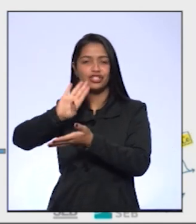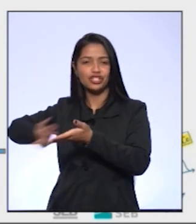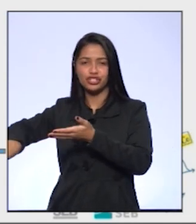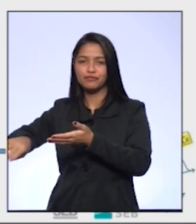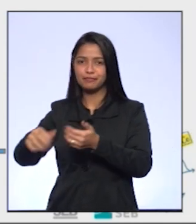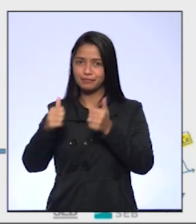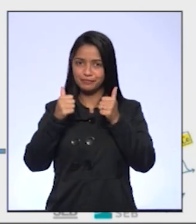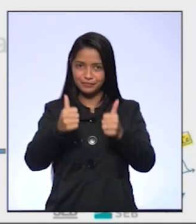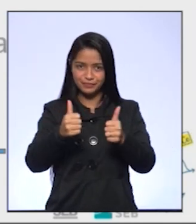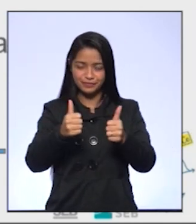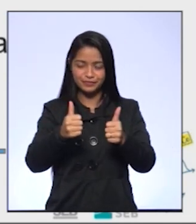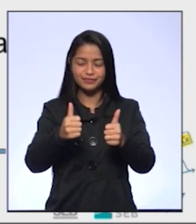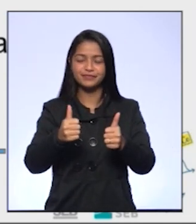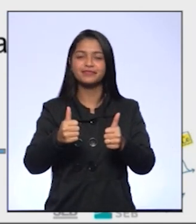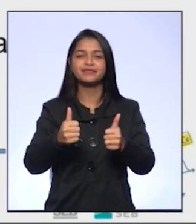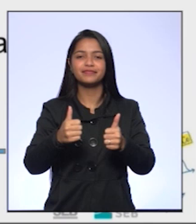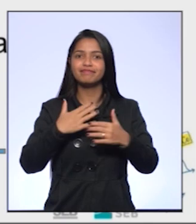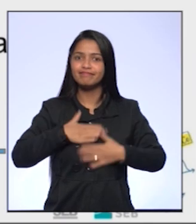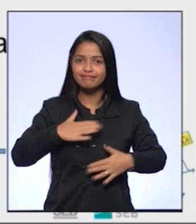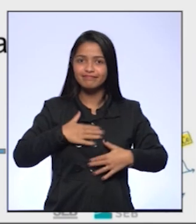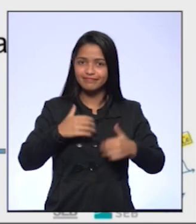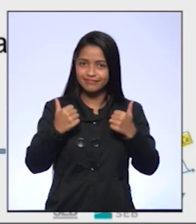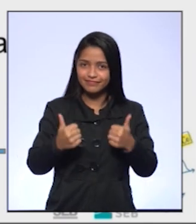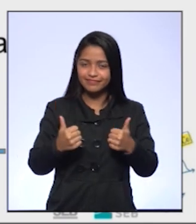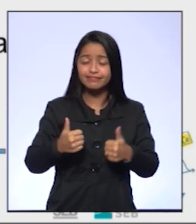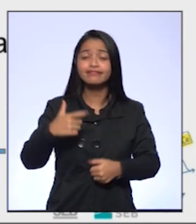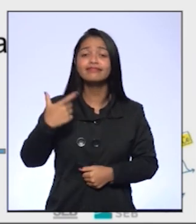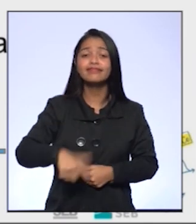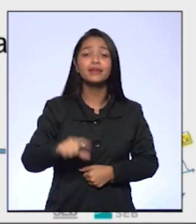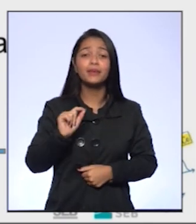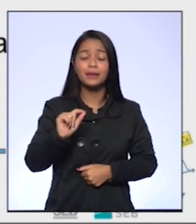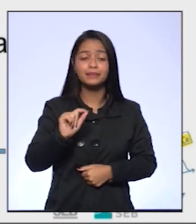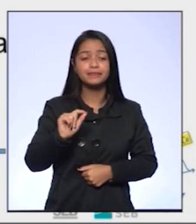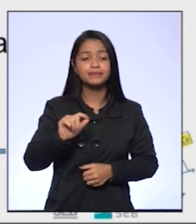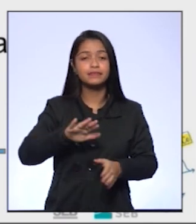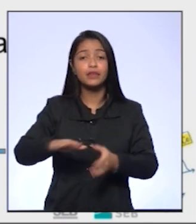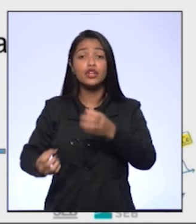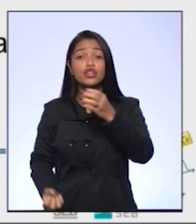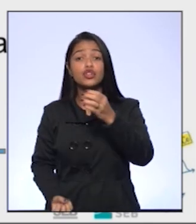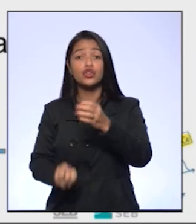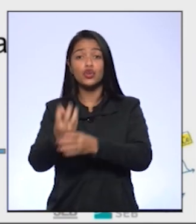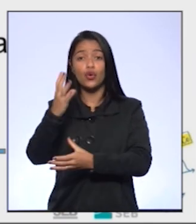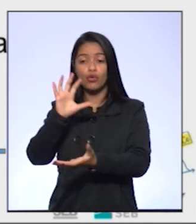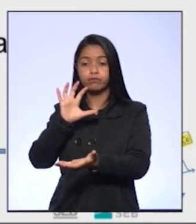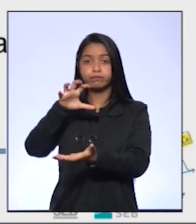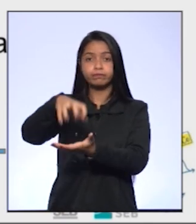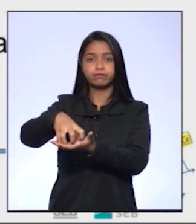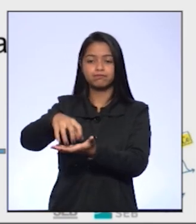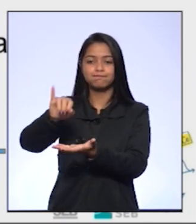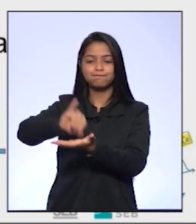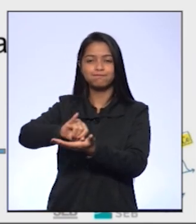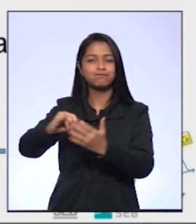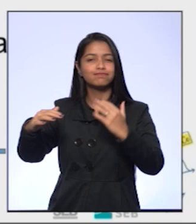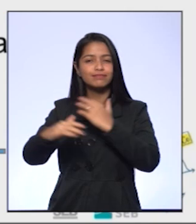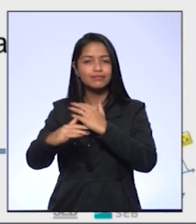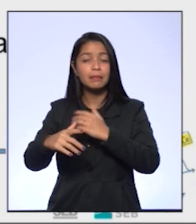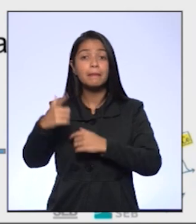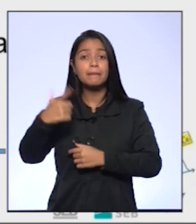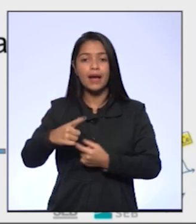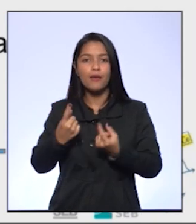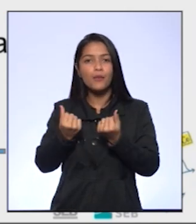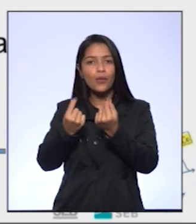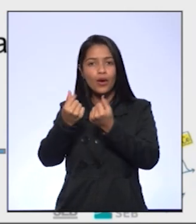Beleza? Beleza? Tranquilo? Ou outra coisa. Ou forma-se centros urbanos, né? São formadas moedas, centros